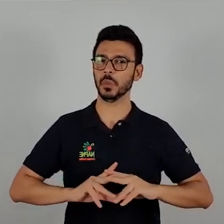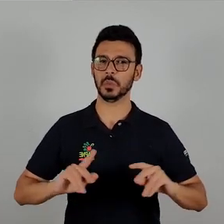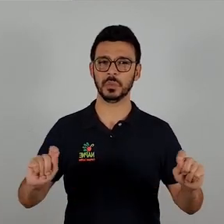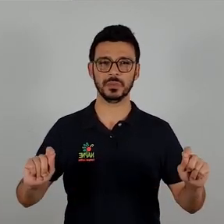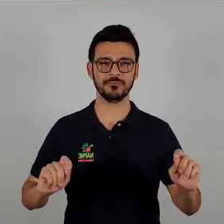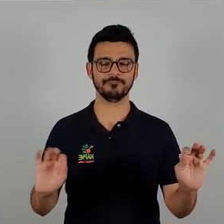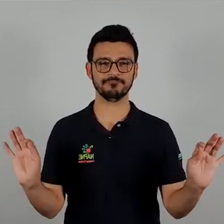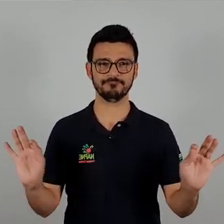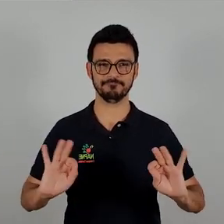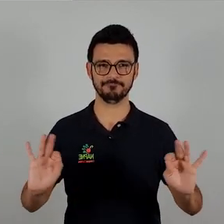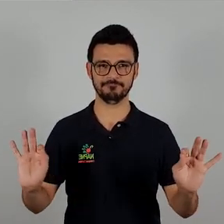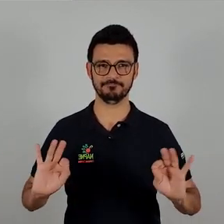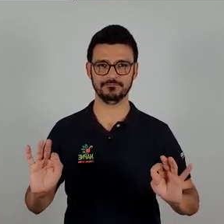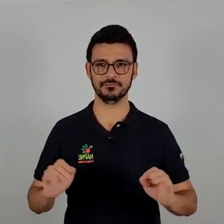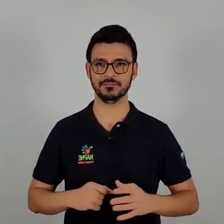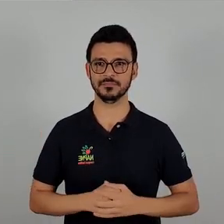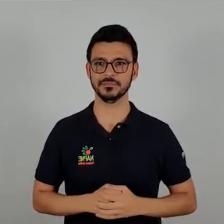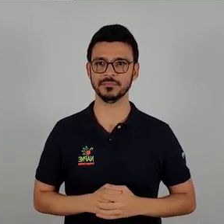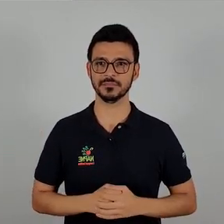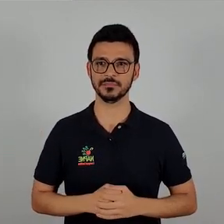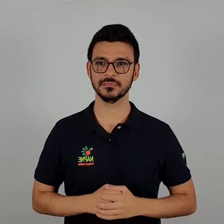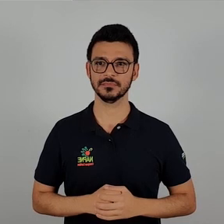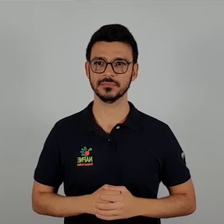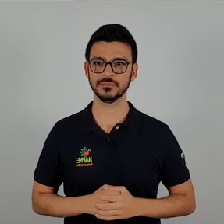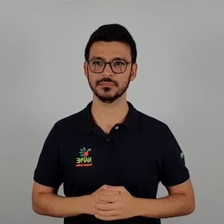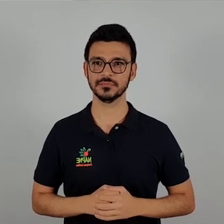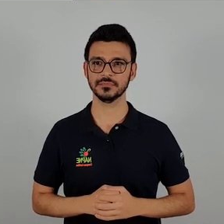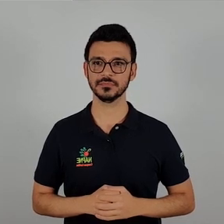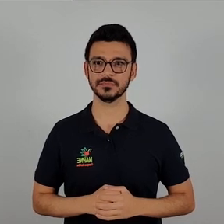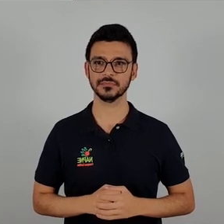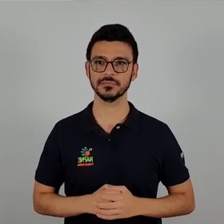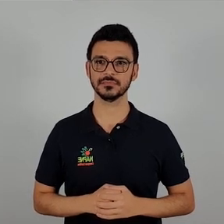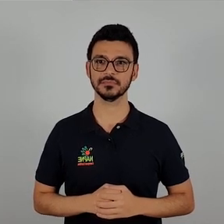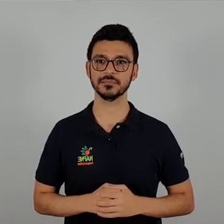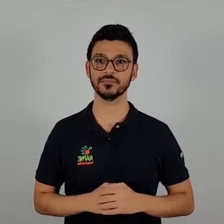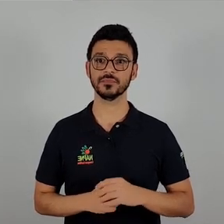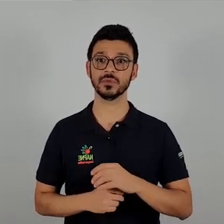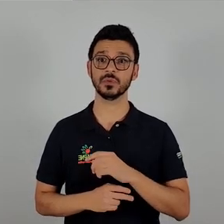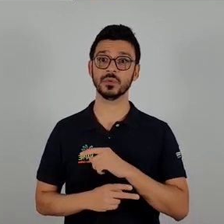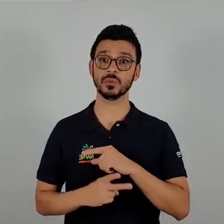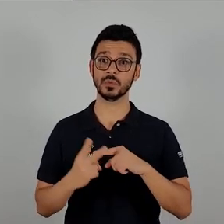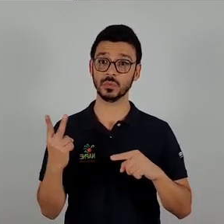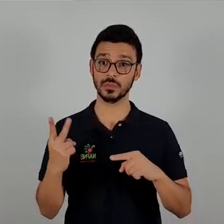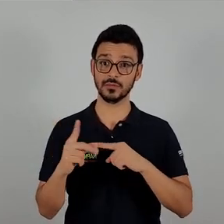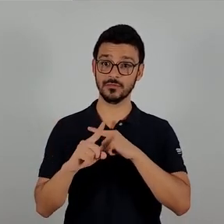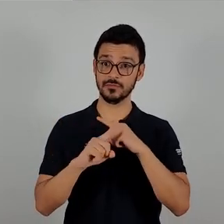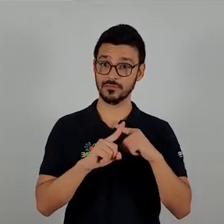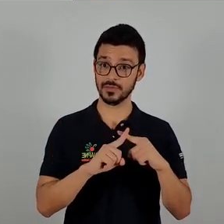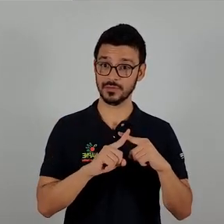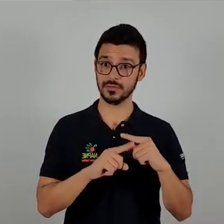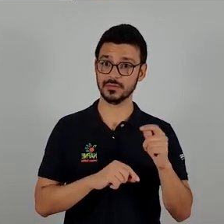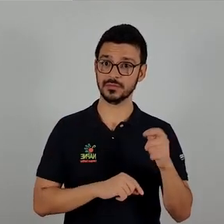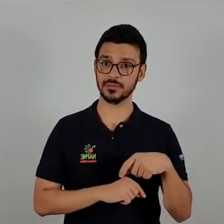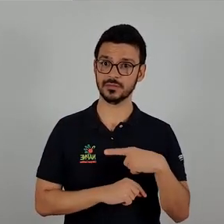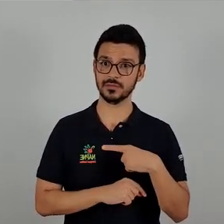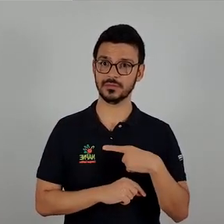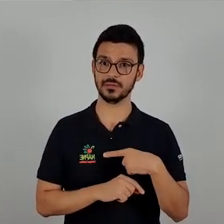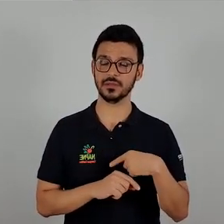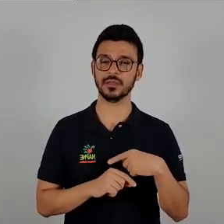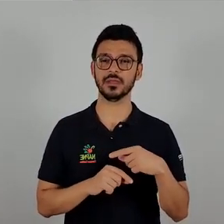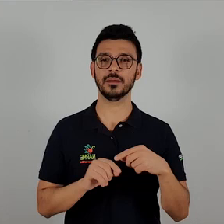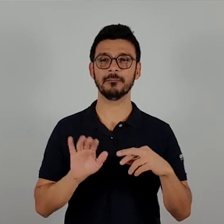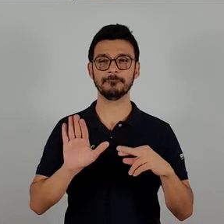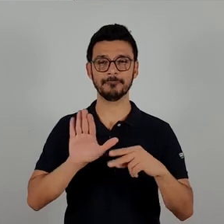Essas 2 bactérias são bactérias de intestino e que se desenvolvem principalmente em fermentações. Então, lácteos,